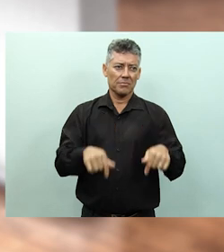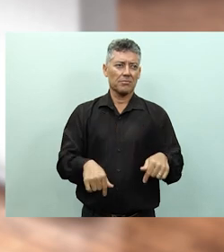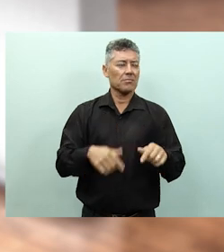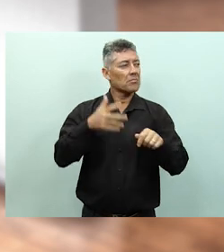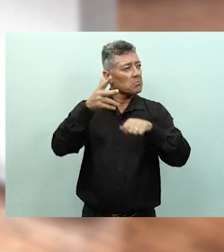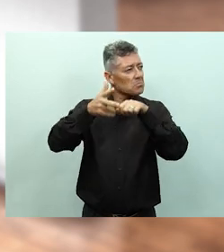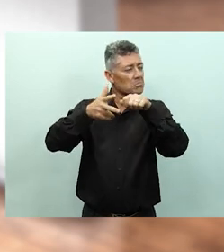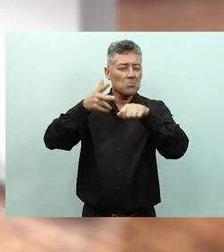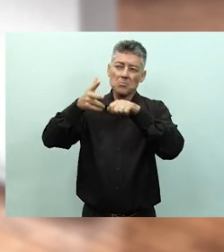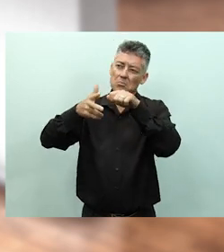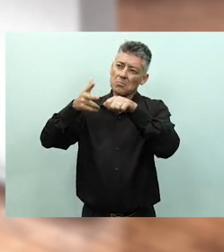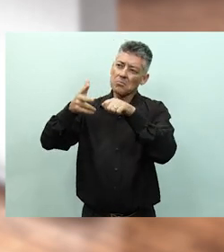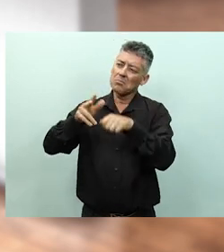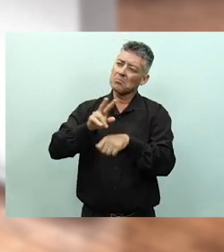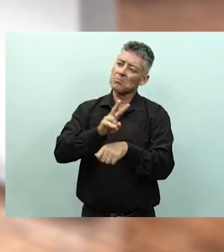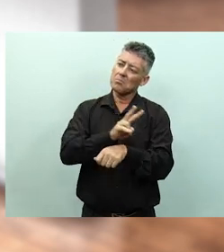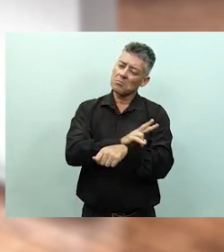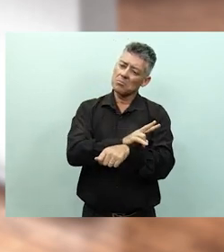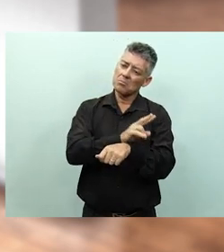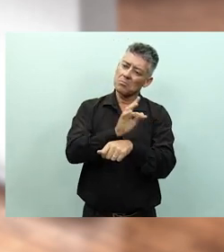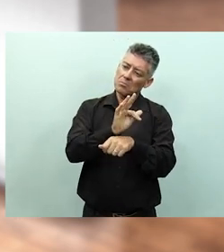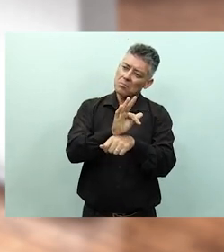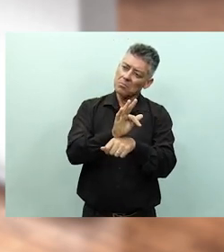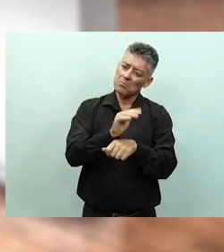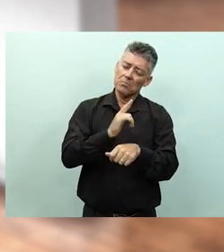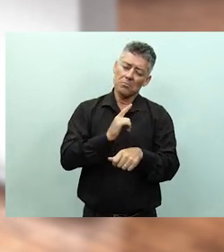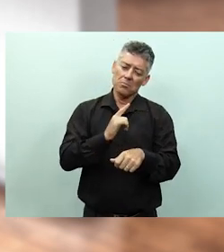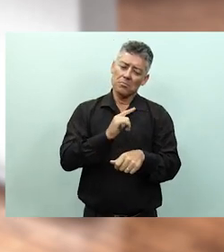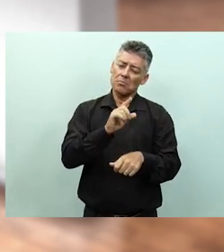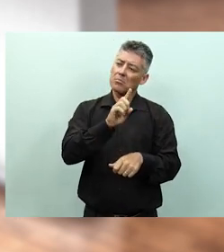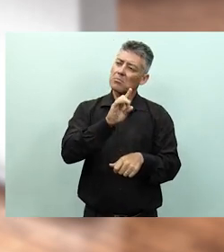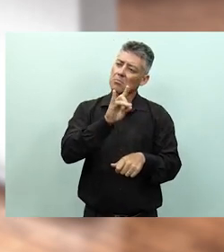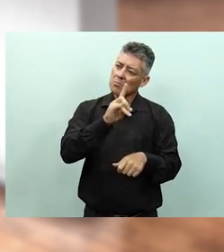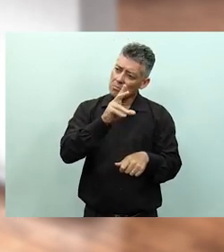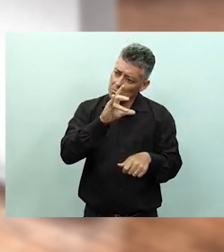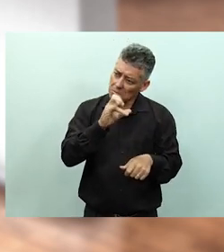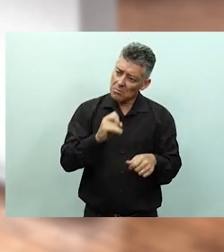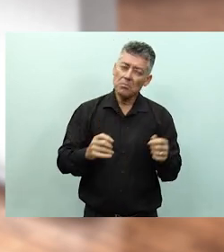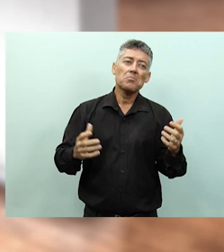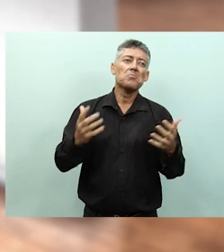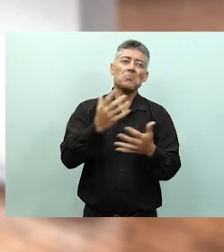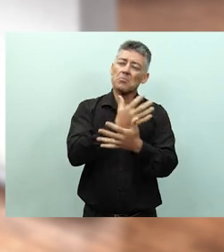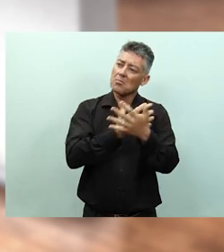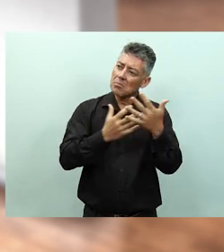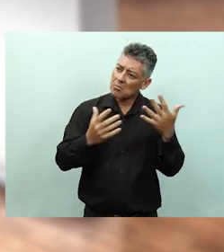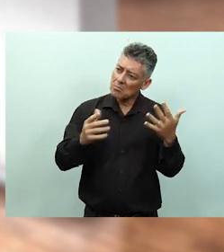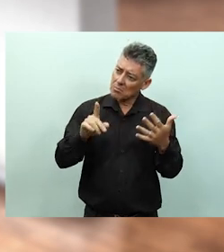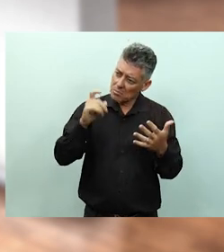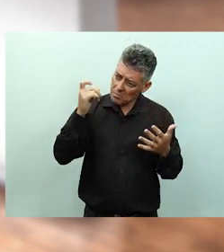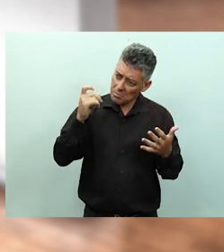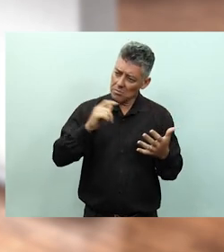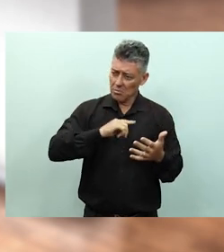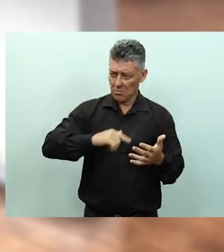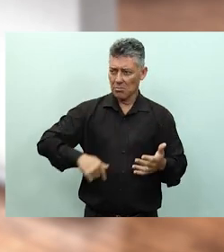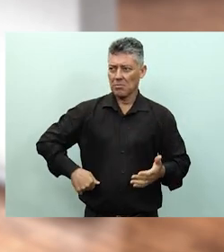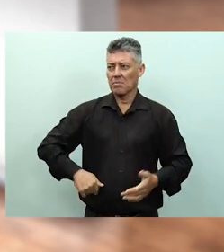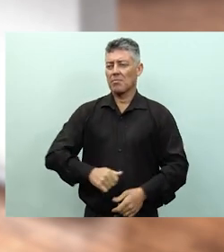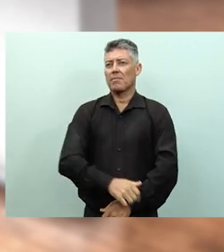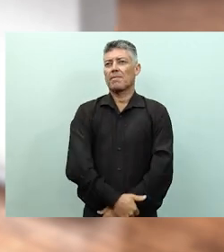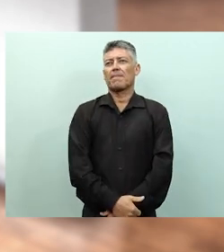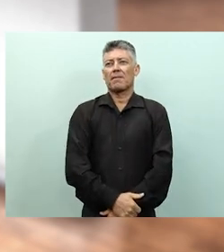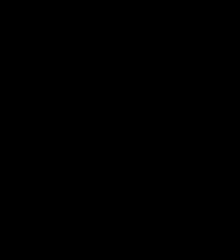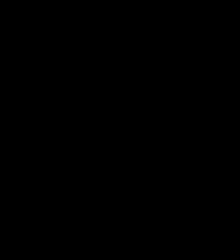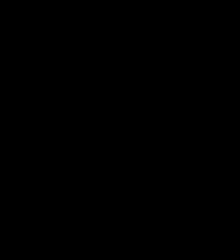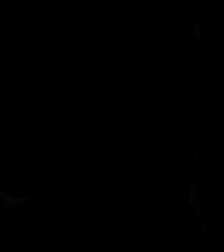E a gente encerra com um clipe com imagens de Vilma de Faria e um dos jingles, que são as músicas de campanha da